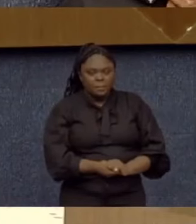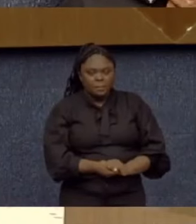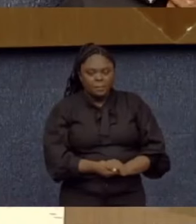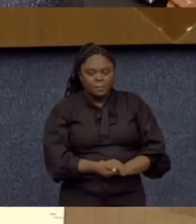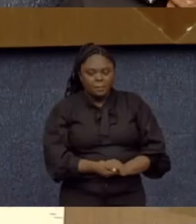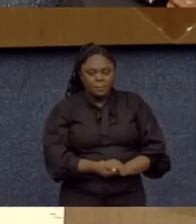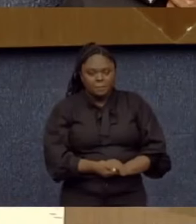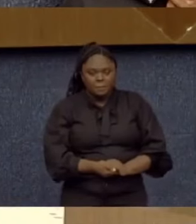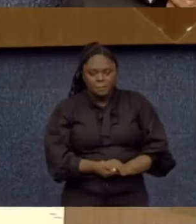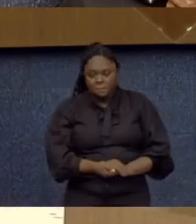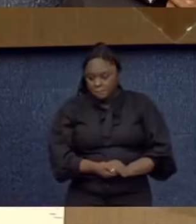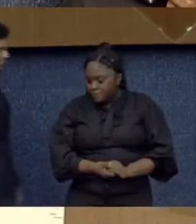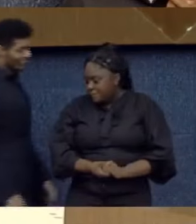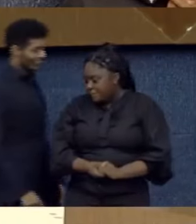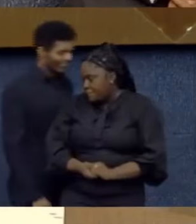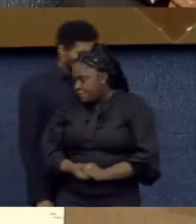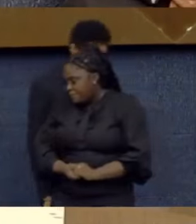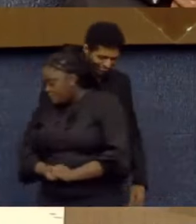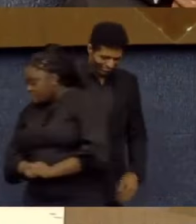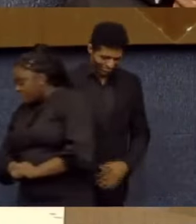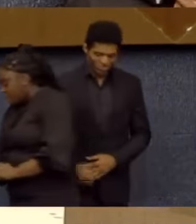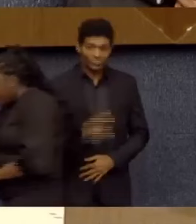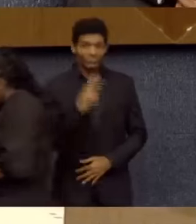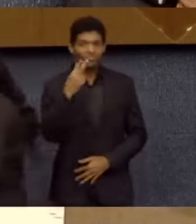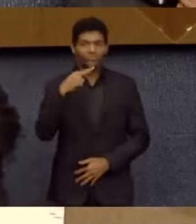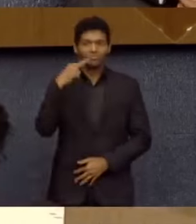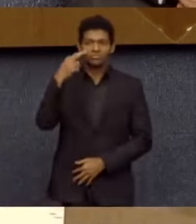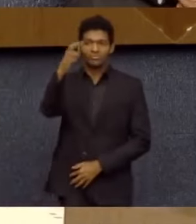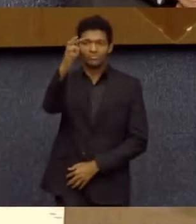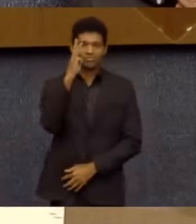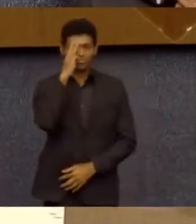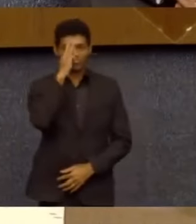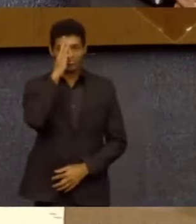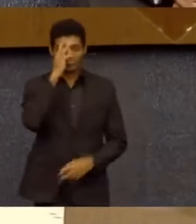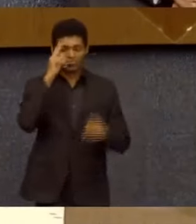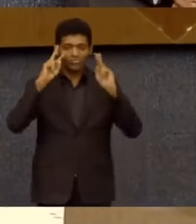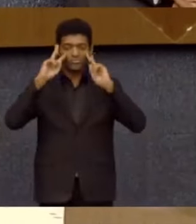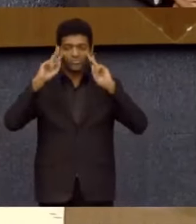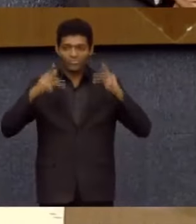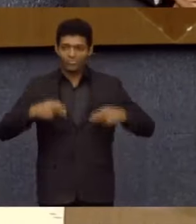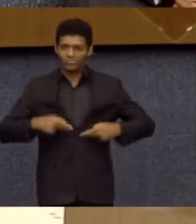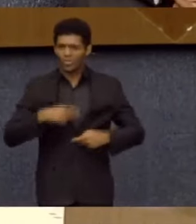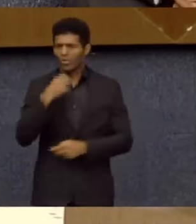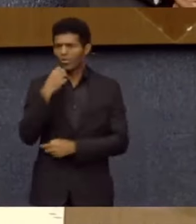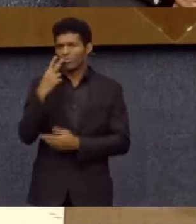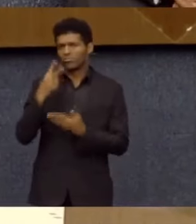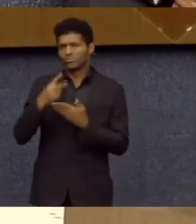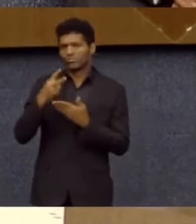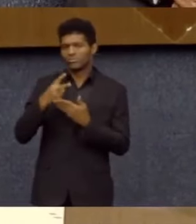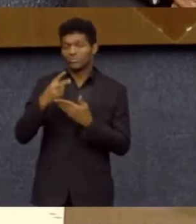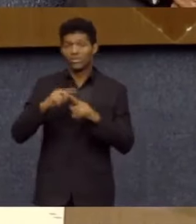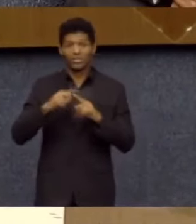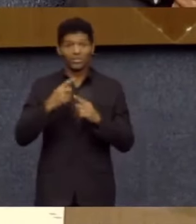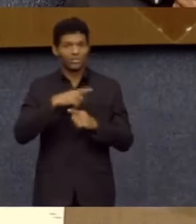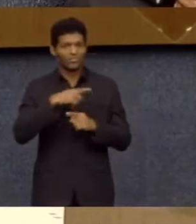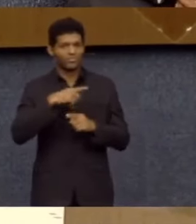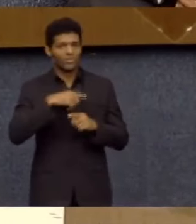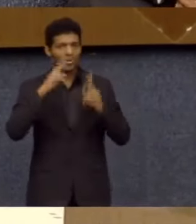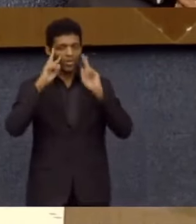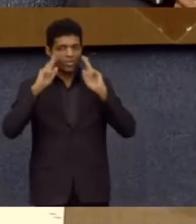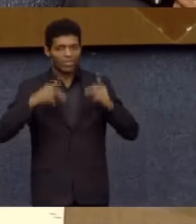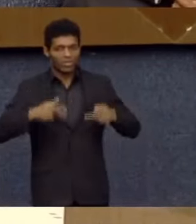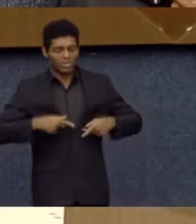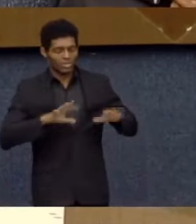Vanderlei Porto. Ser reconhecida de alguma maneira é sempre bom, mas ter o reconhecimento pelas autoridades